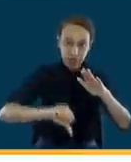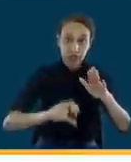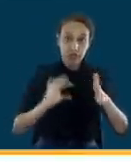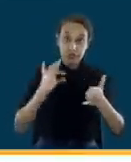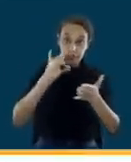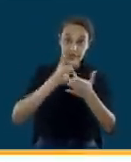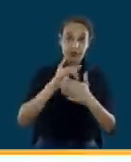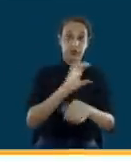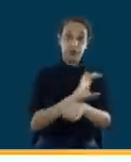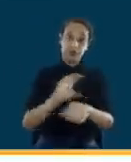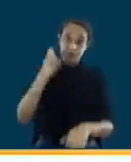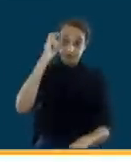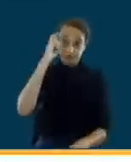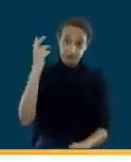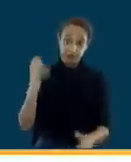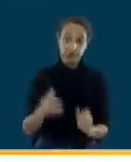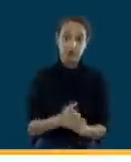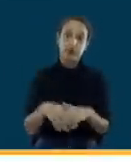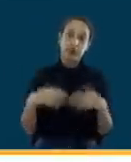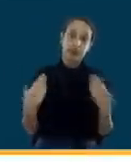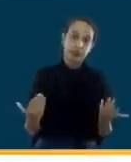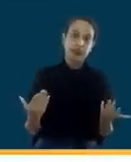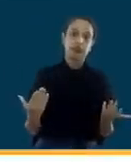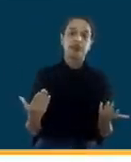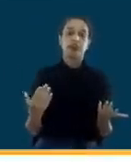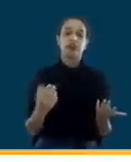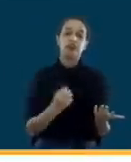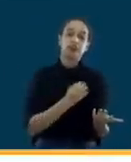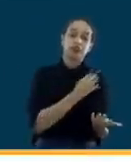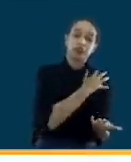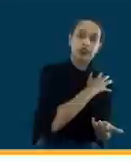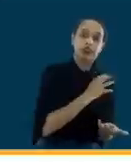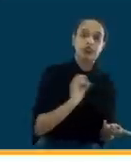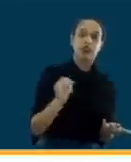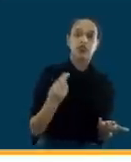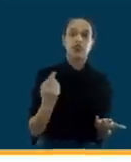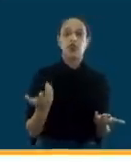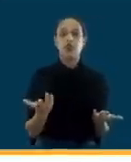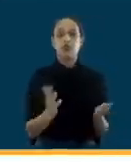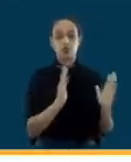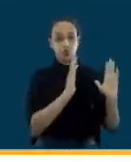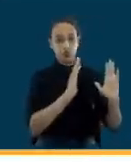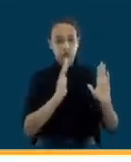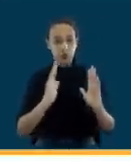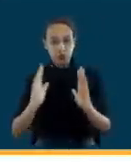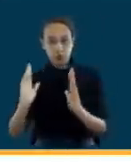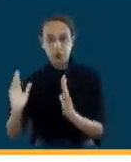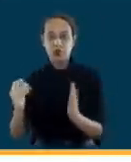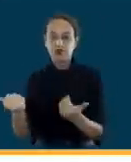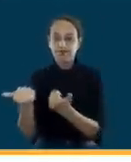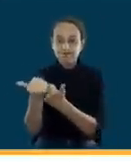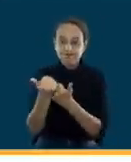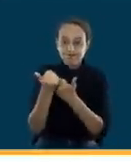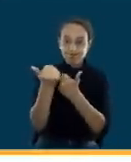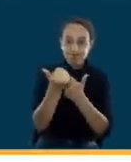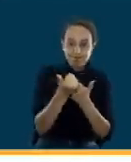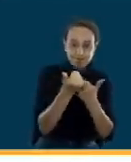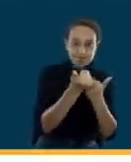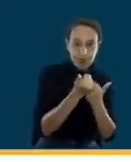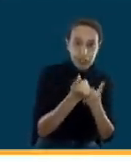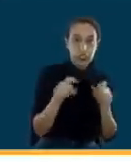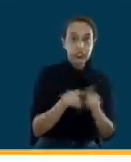cultural, seja no Ministério, seja do ponto de vista dos apoios também que se faz para poder